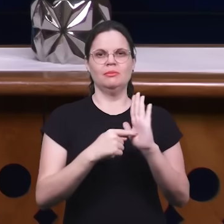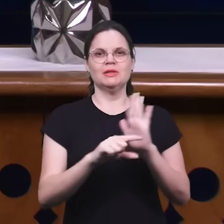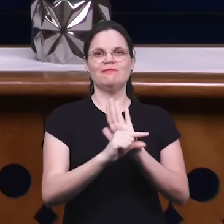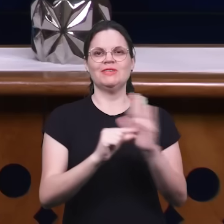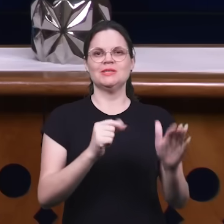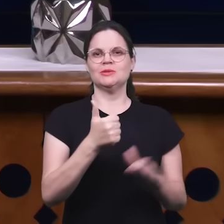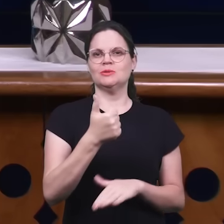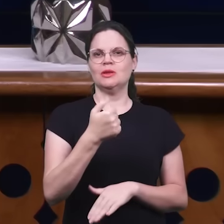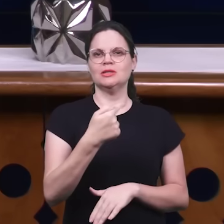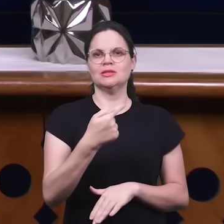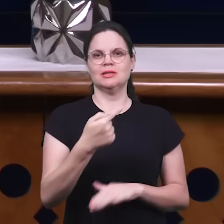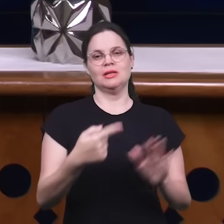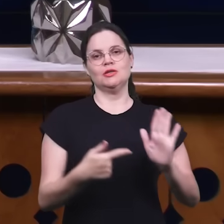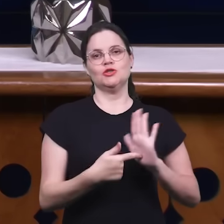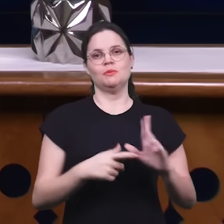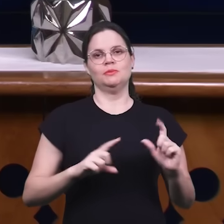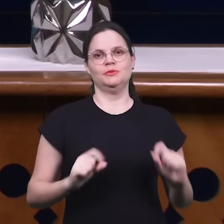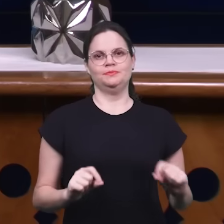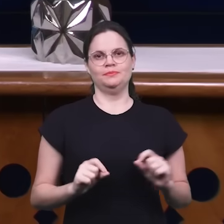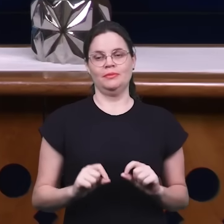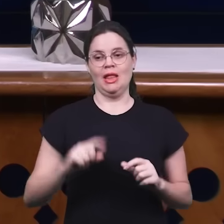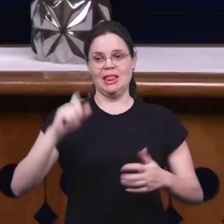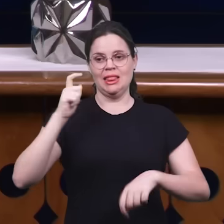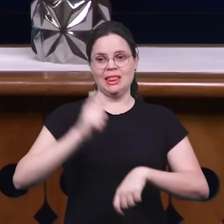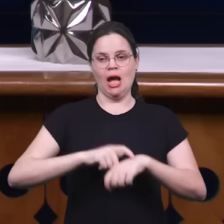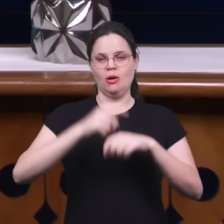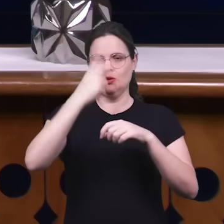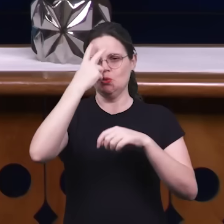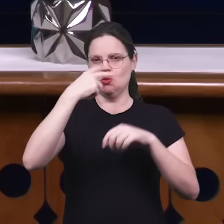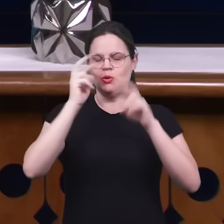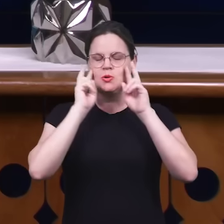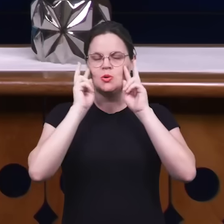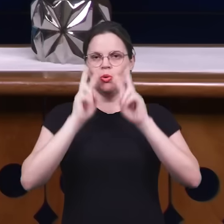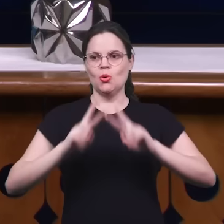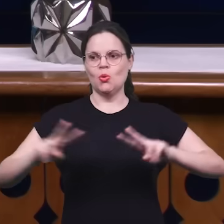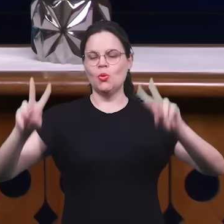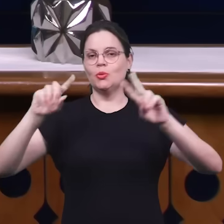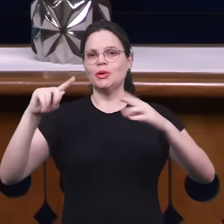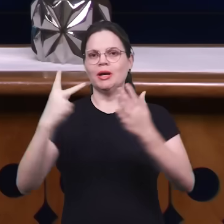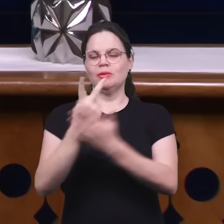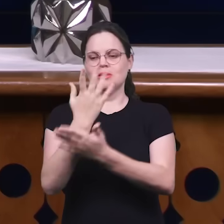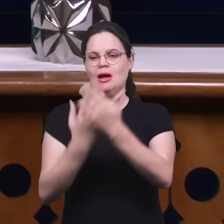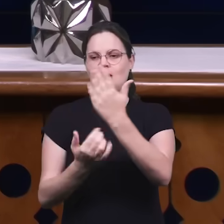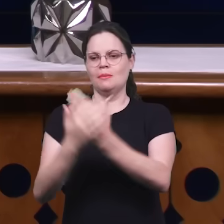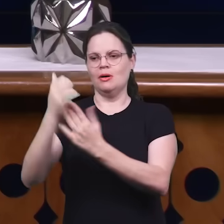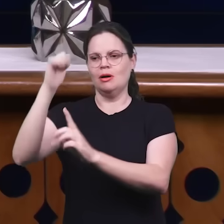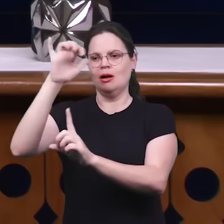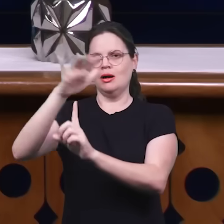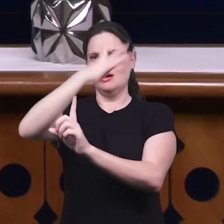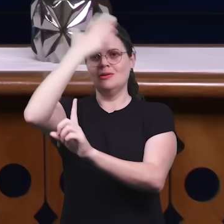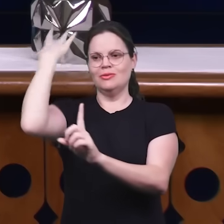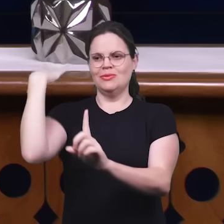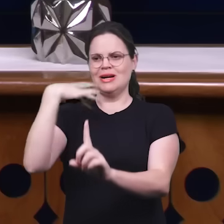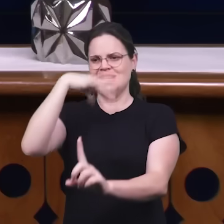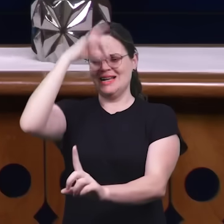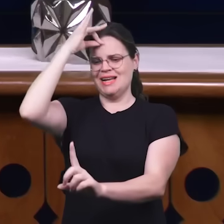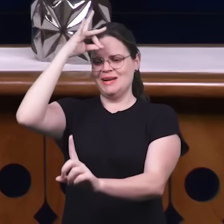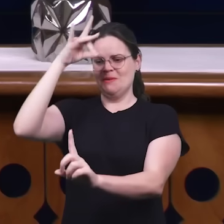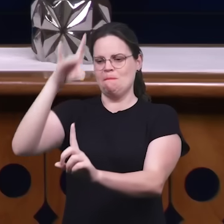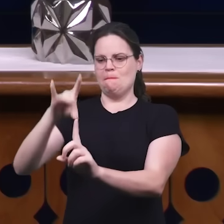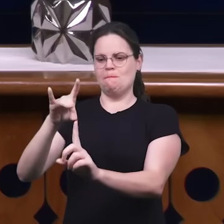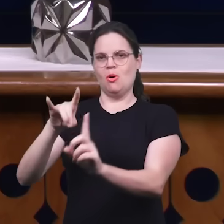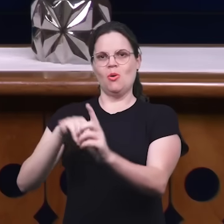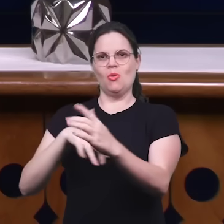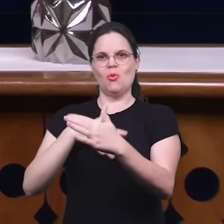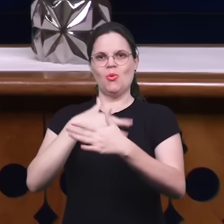17, ele foi cheio do Espírito Santo. Agora, os olhos abertos para viver o mistério. Então, o